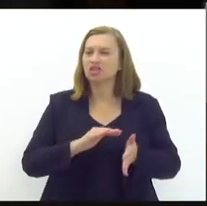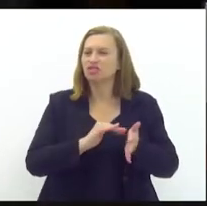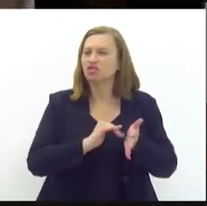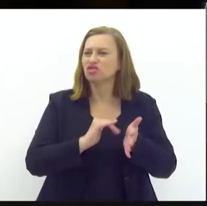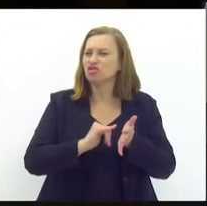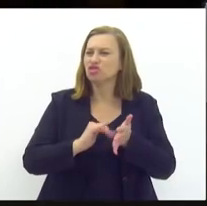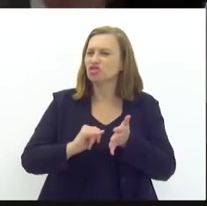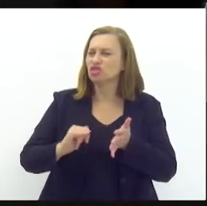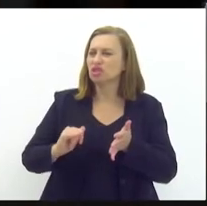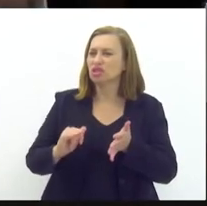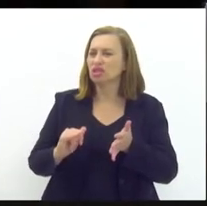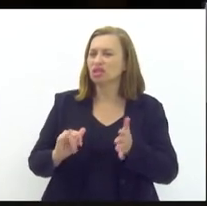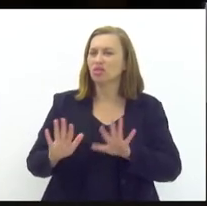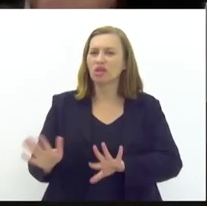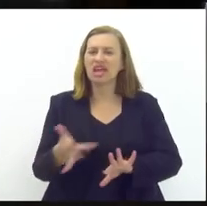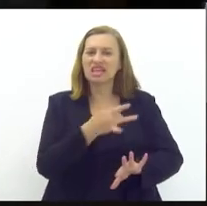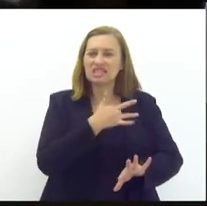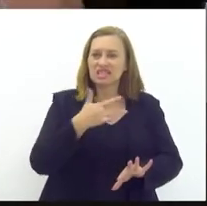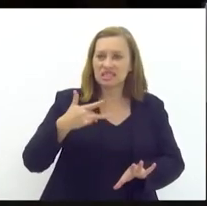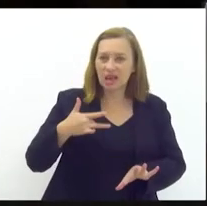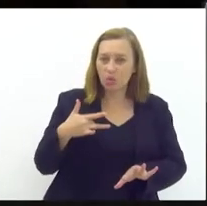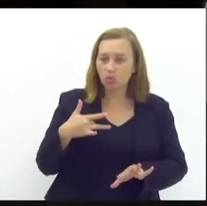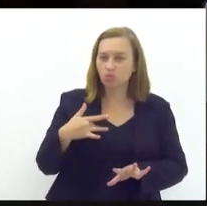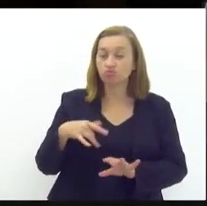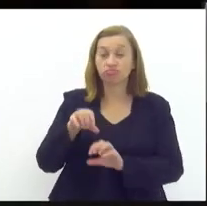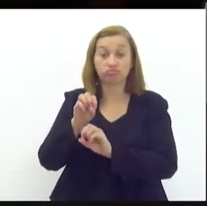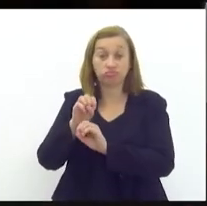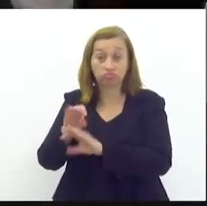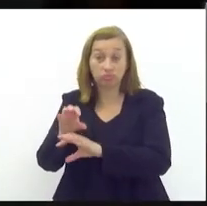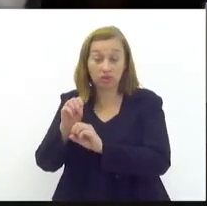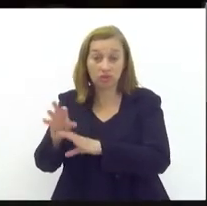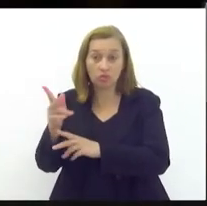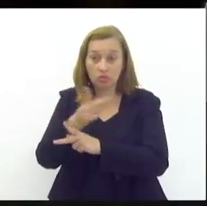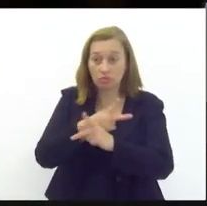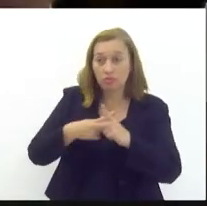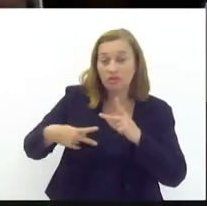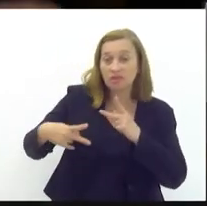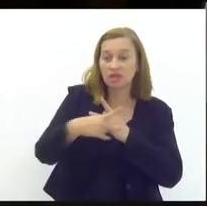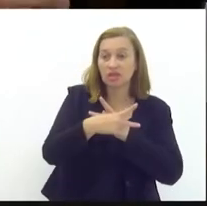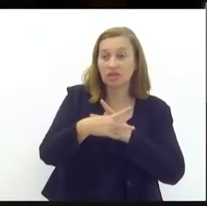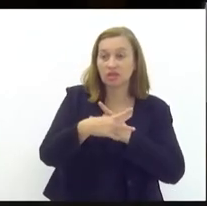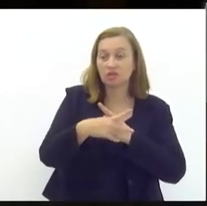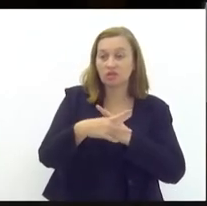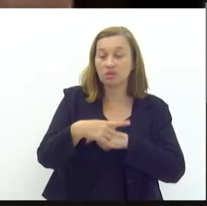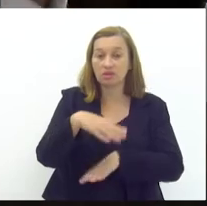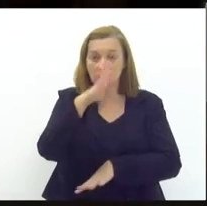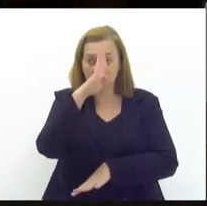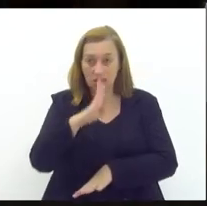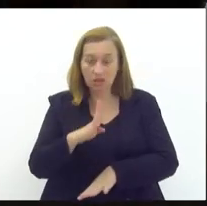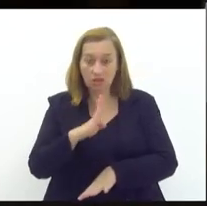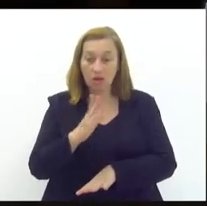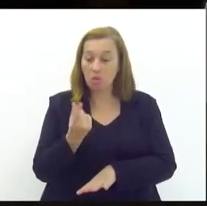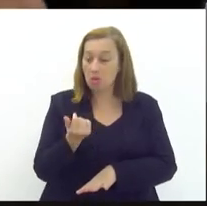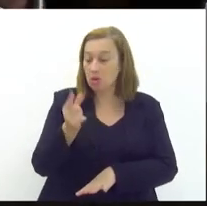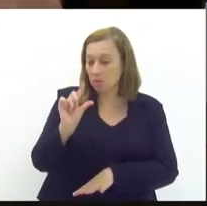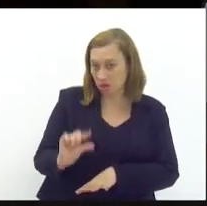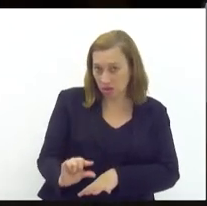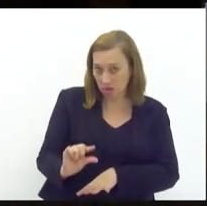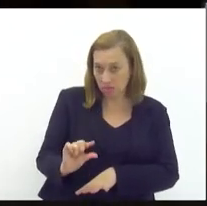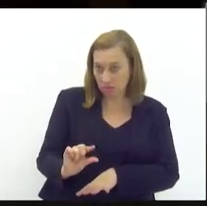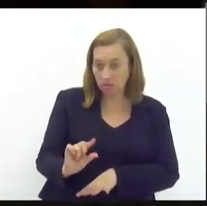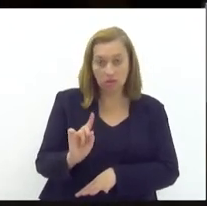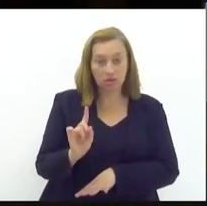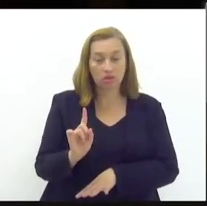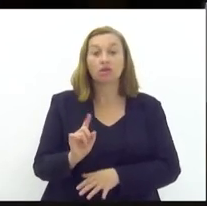saúde educação e Previdência quando vocês Entra você torna isso mais barato e você não